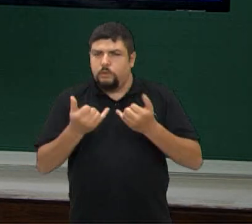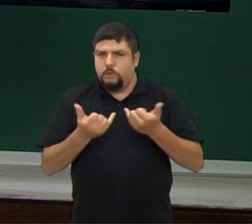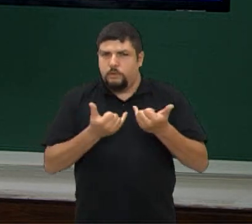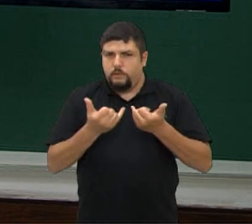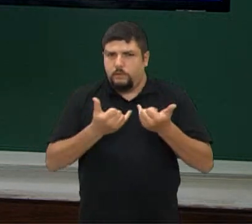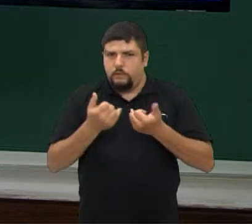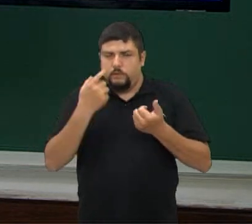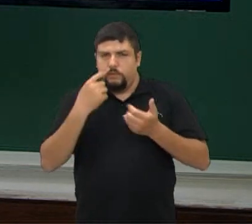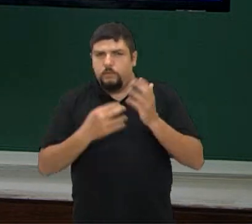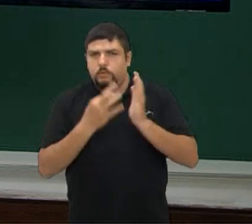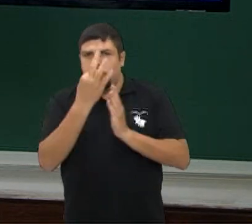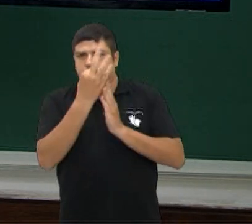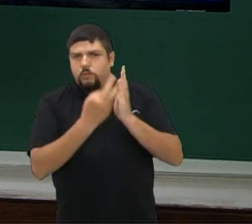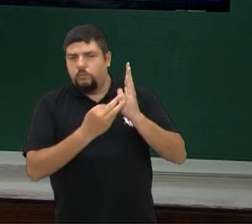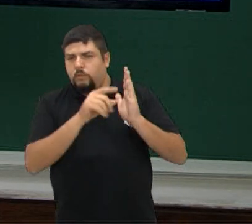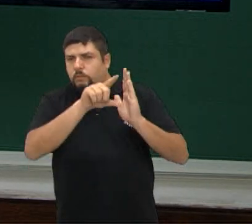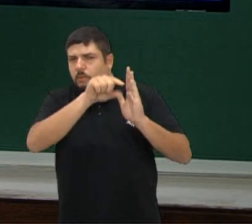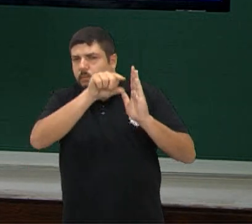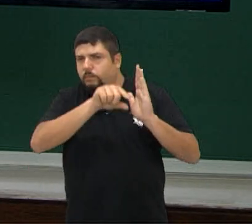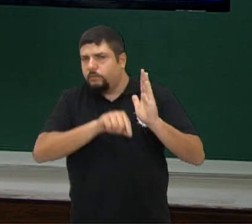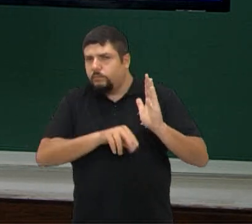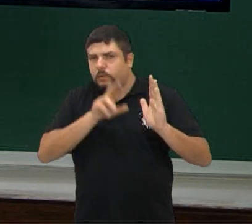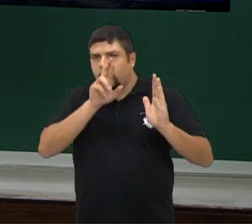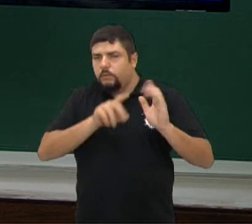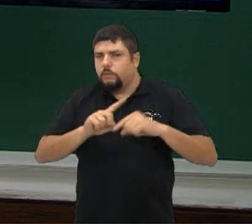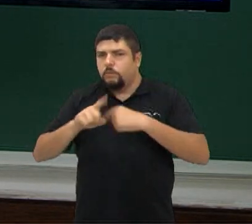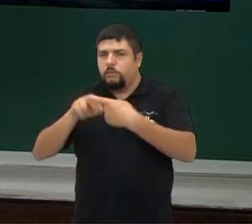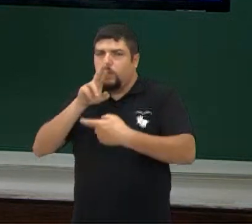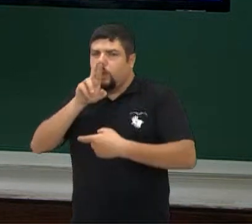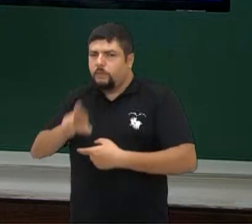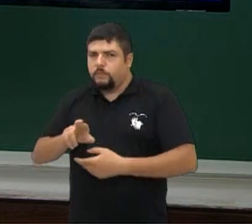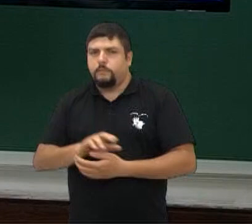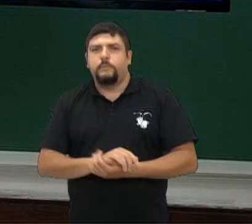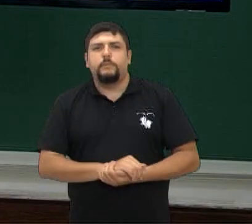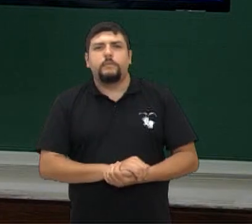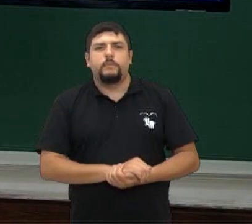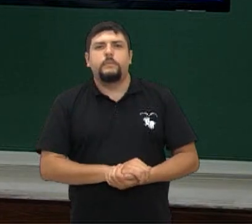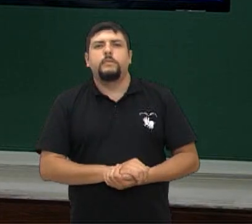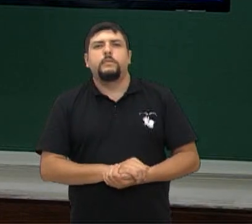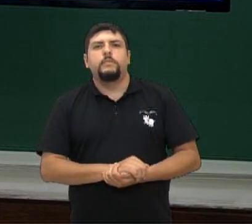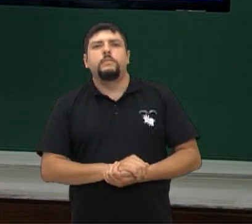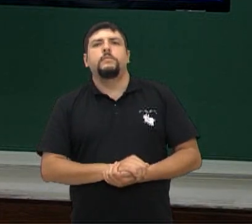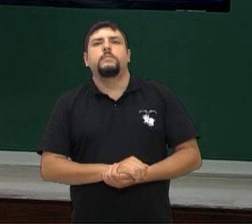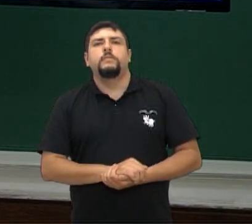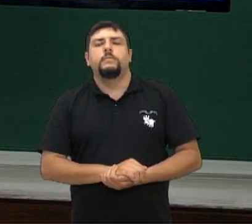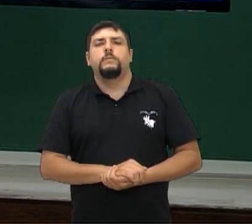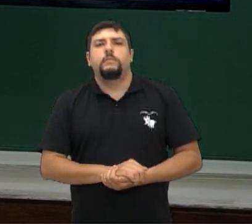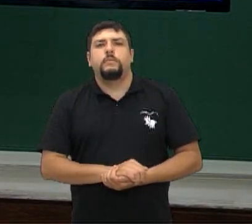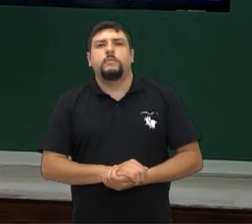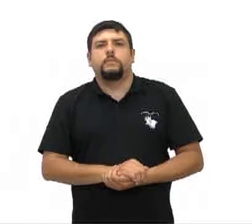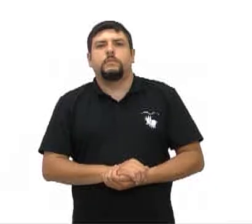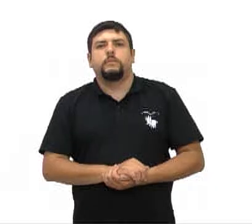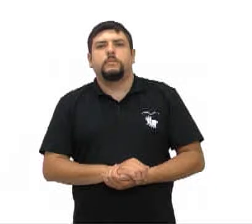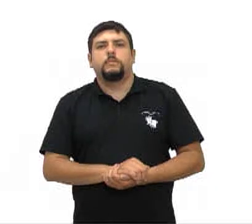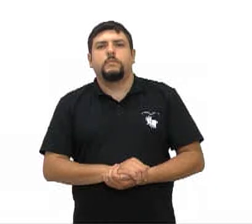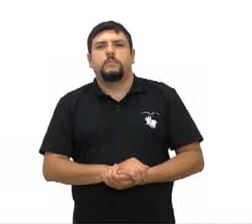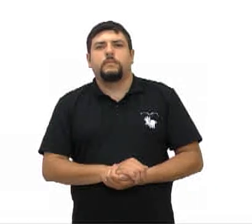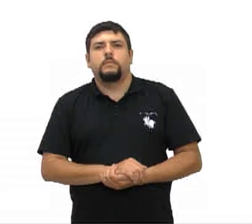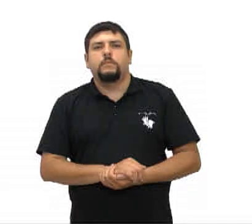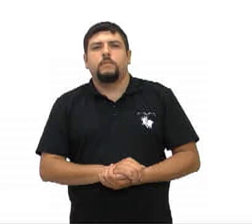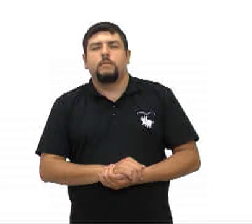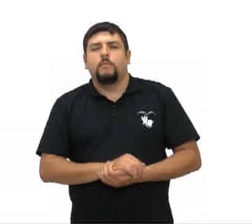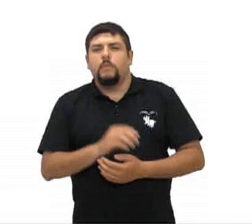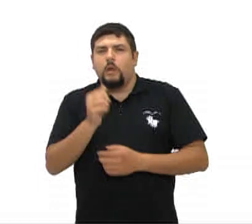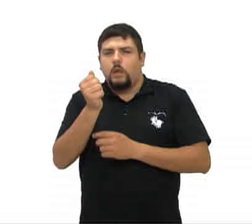precisam retirar do texto para responder as próximas perguntas. Vamos lá? Para estimar a quantidade de umidade no